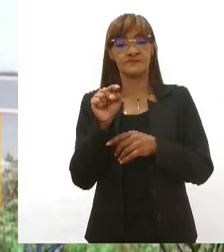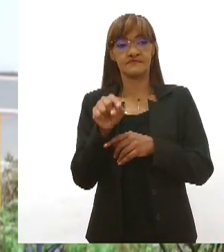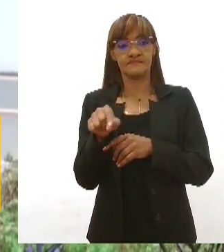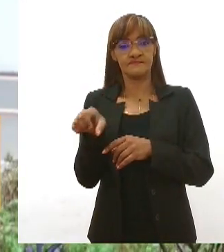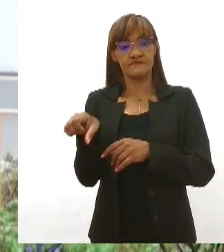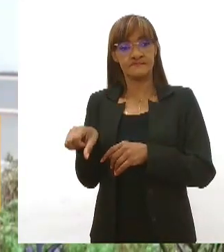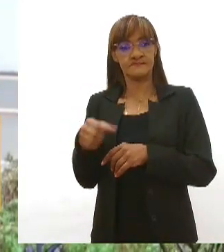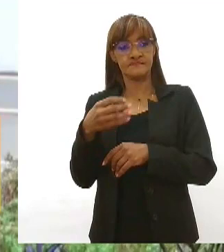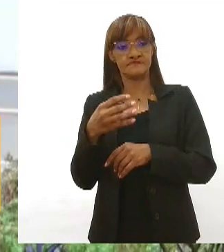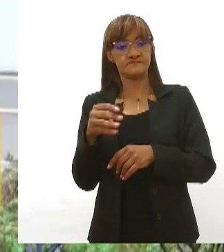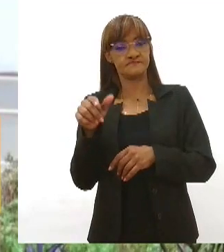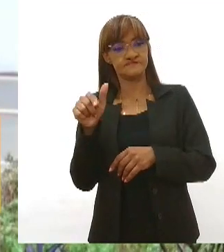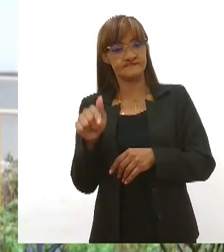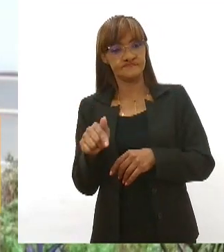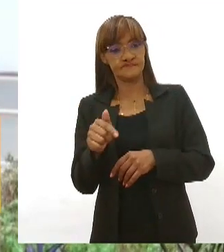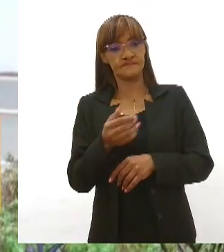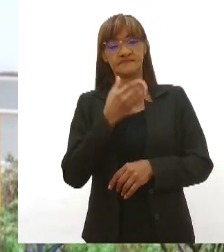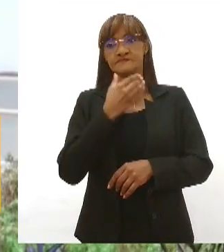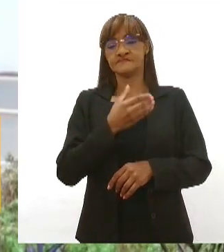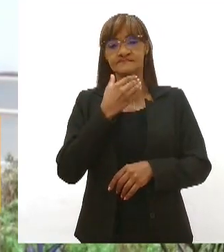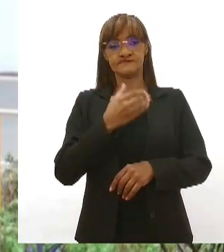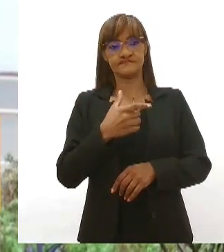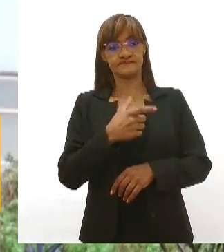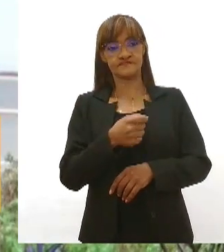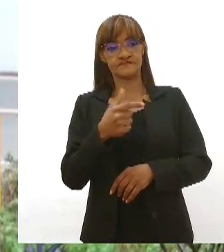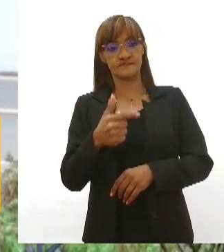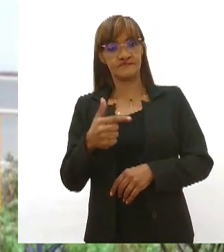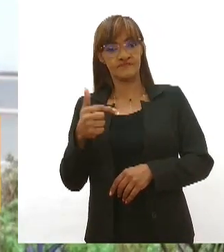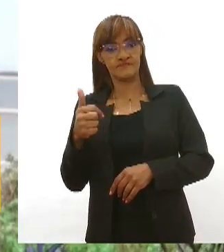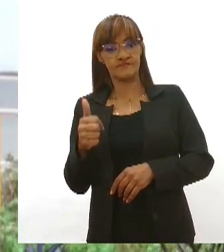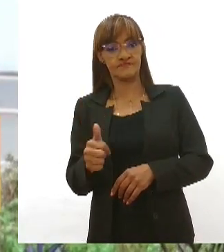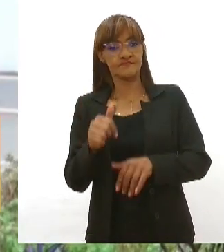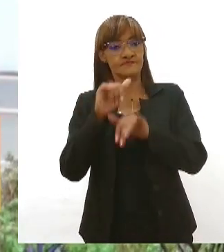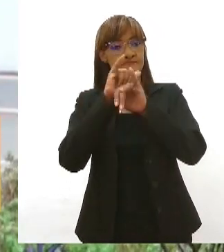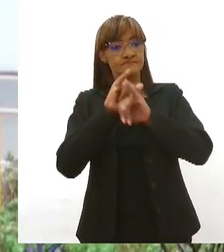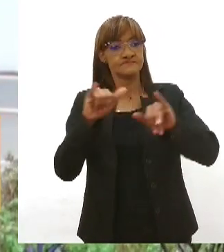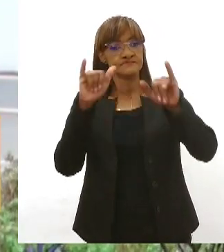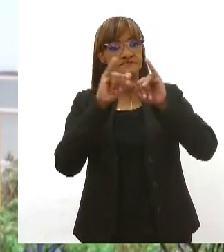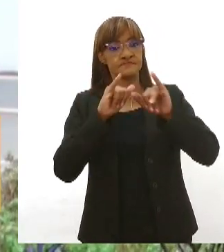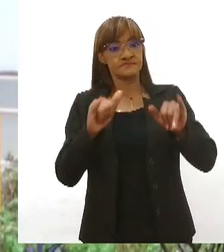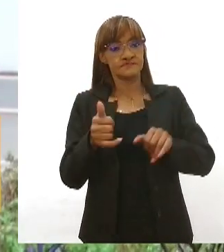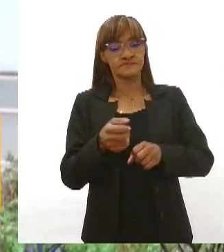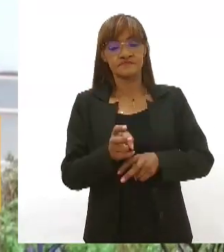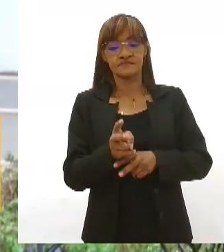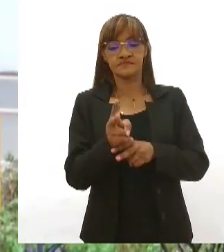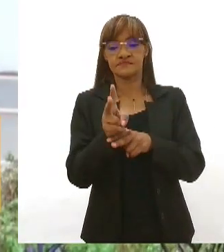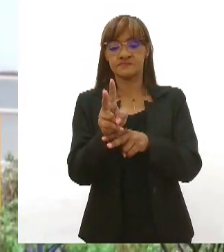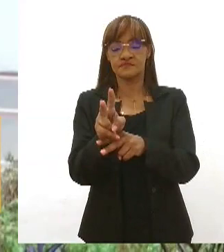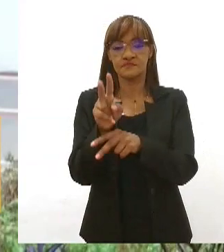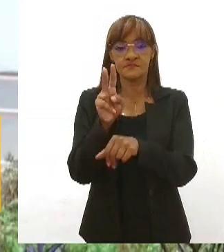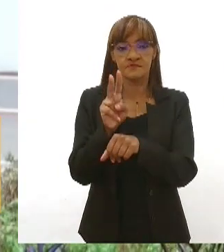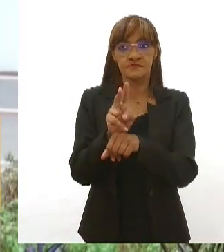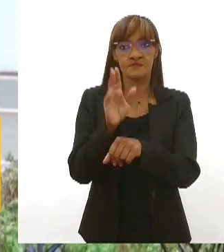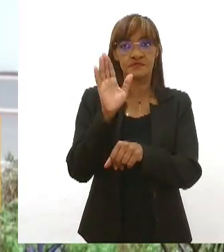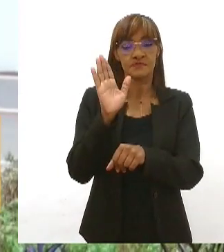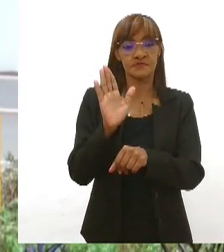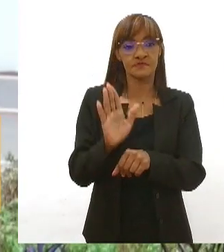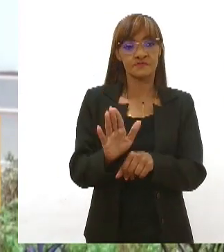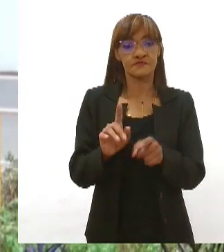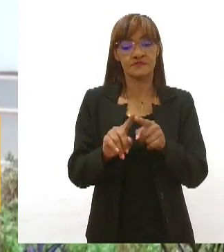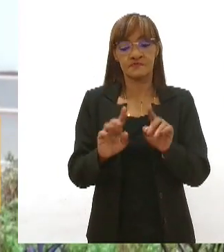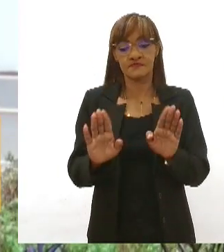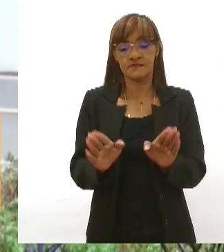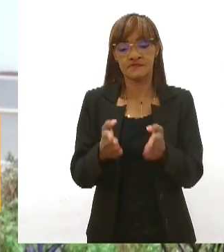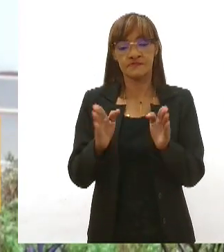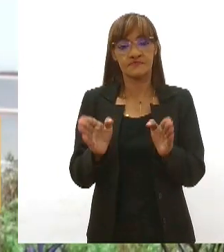8.947 de dezembro de 2021, que institui a campanha permanente de proteção aos recursos hídricos e incentivo à redução